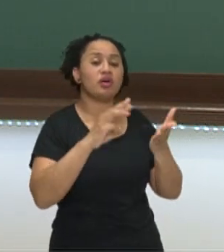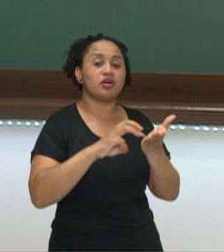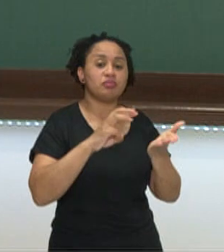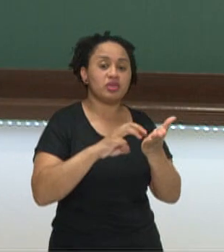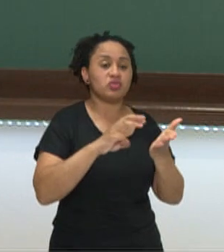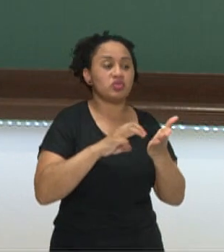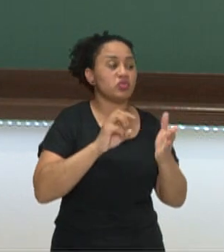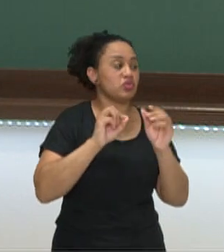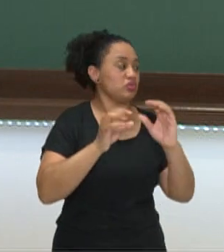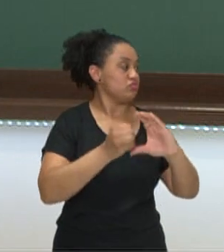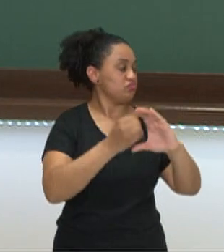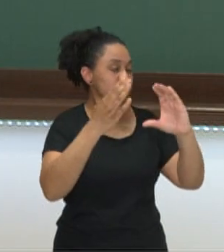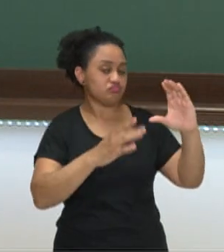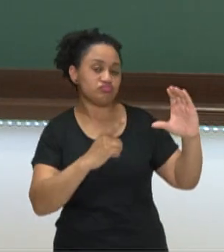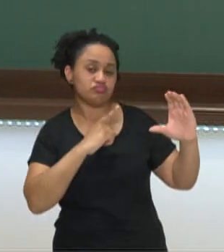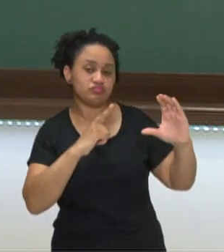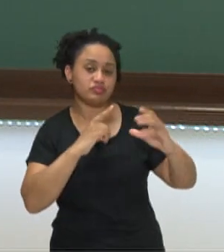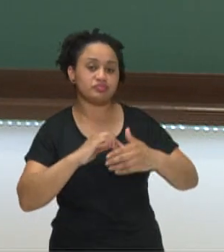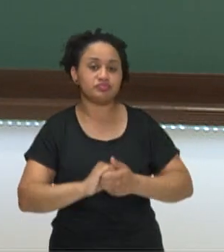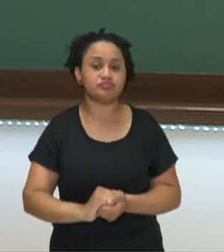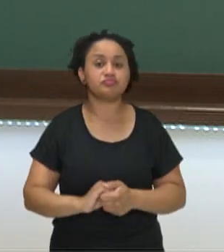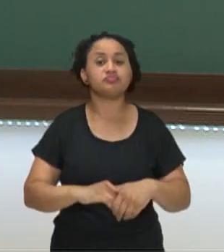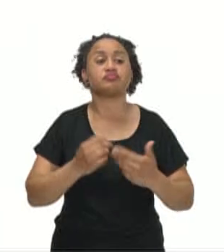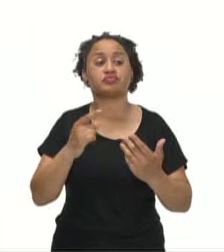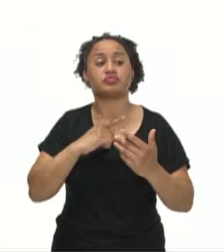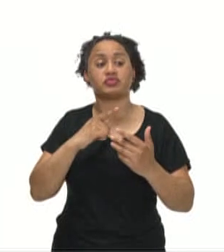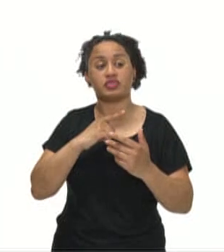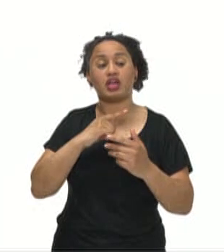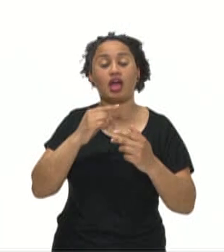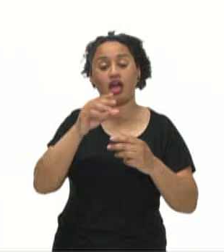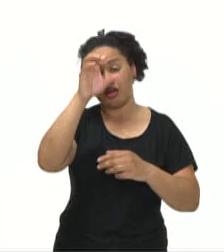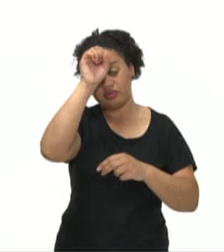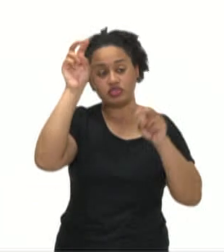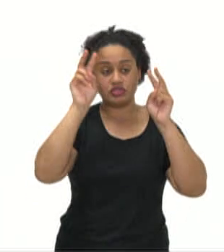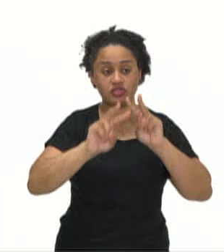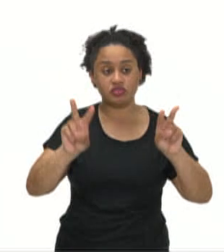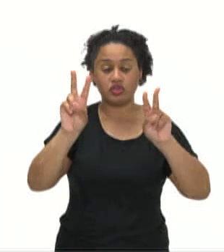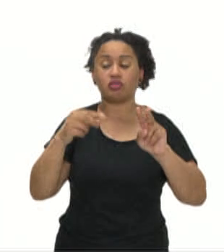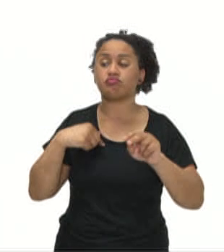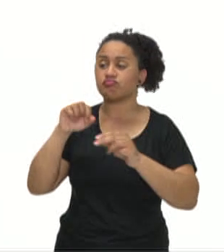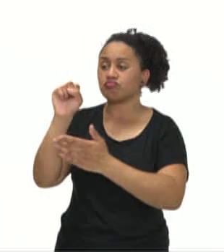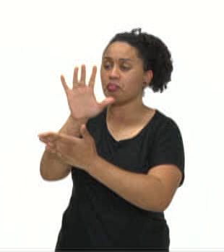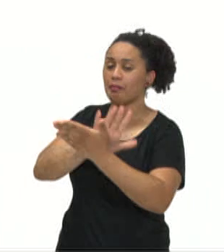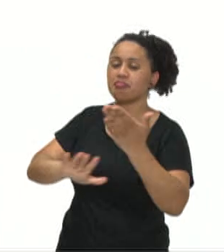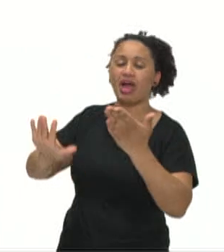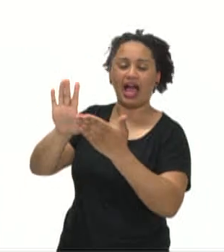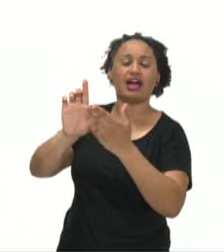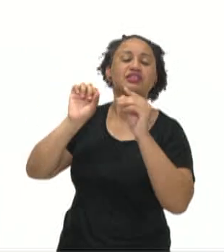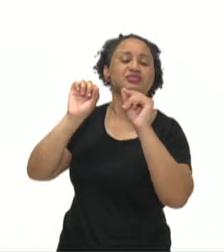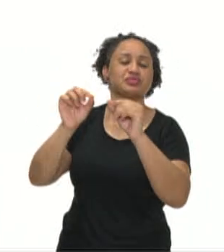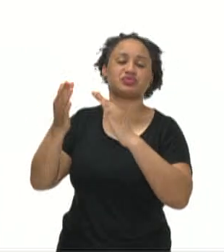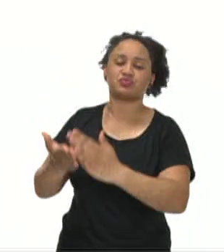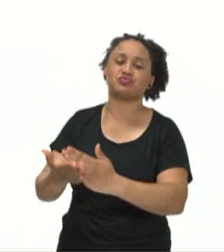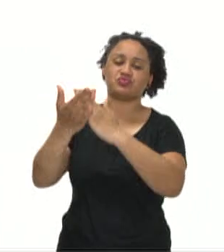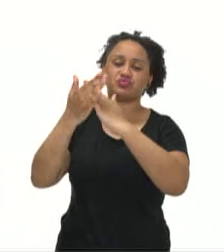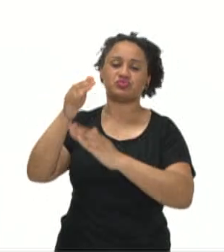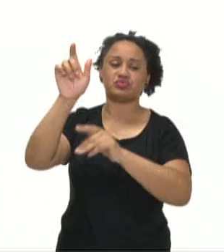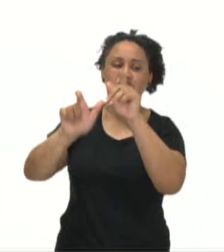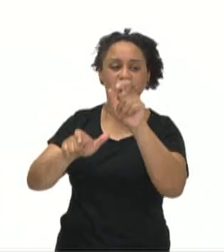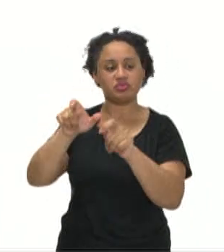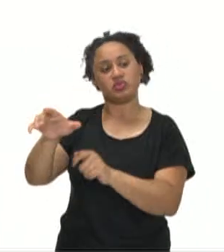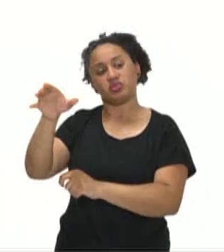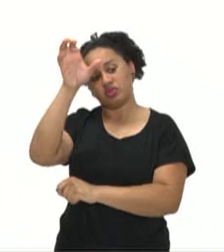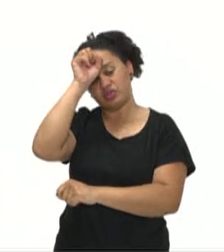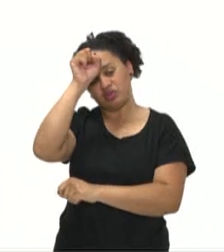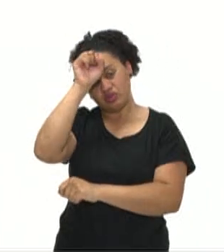metodologia dessa característica. Então aqui, né? Aprendizagem visual, as imagens são as grandes aliadas, né, para fixar